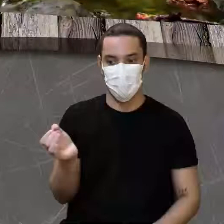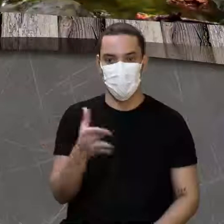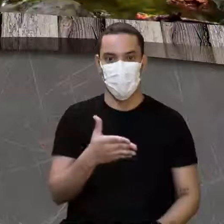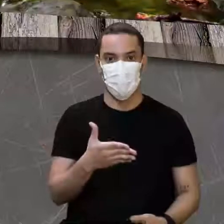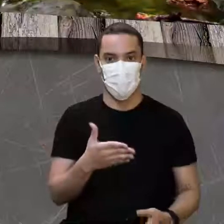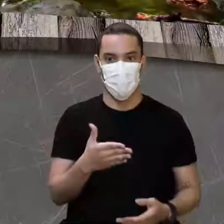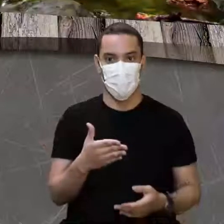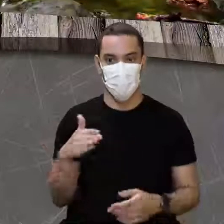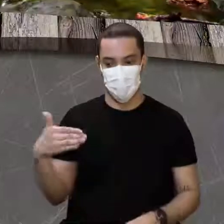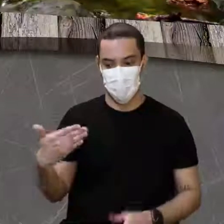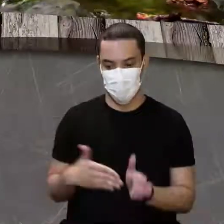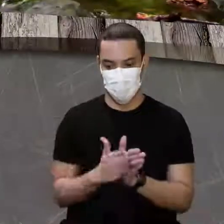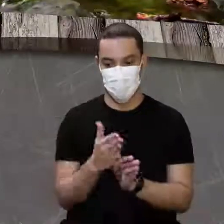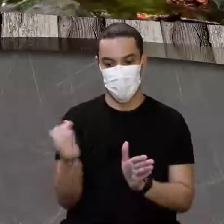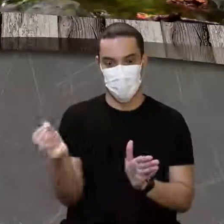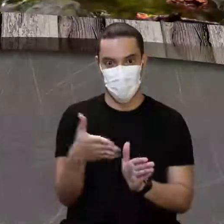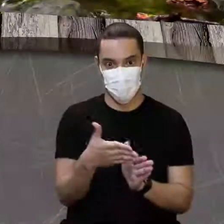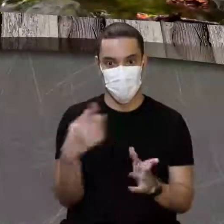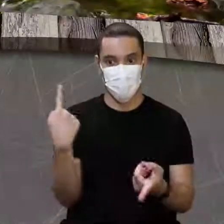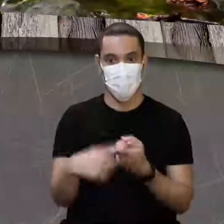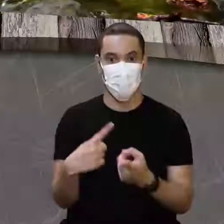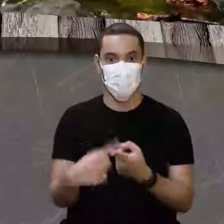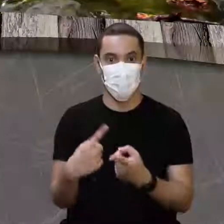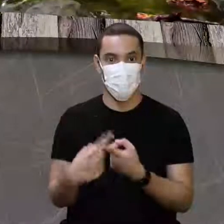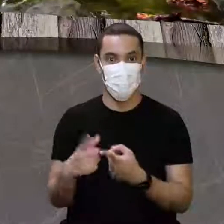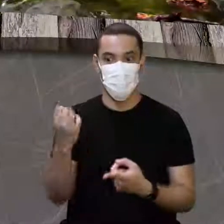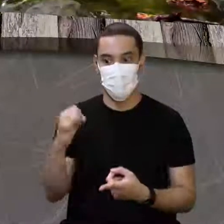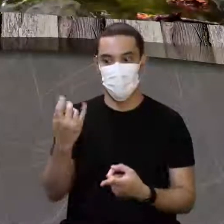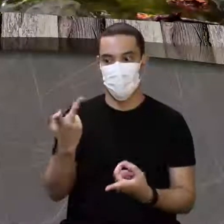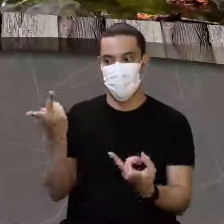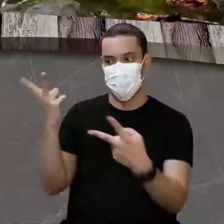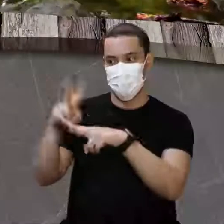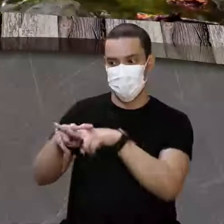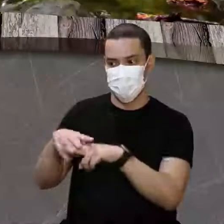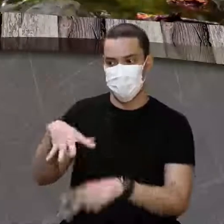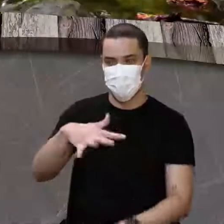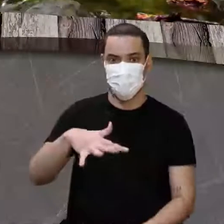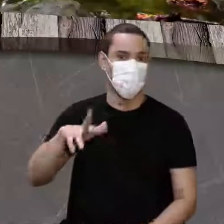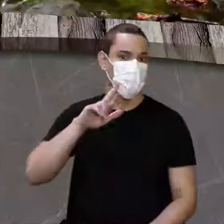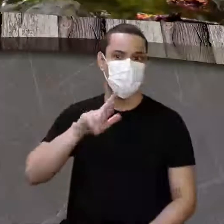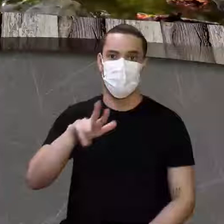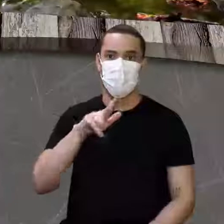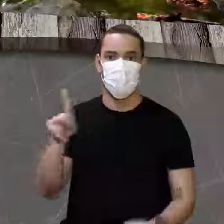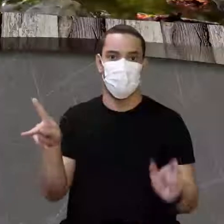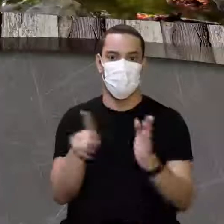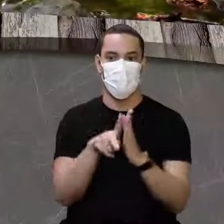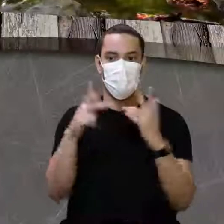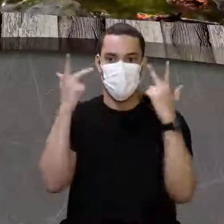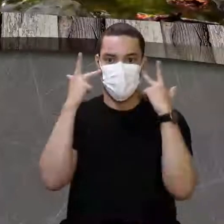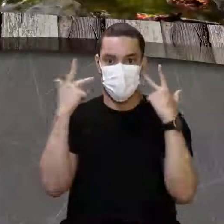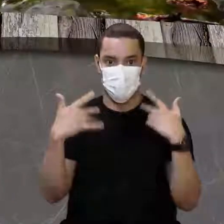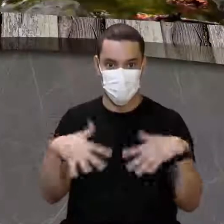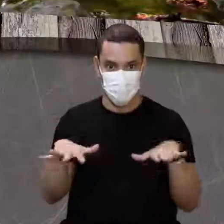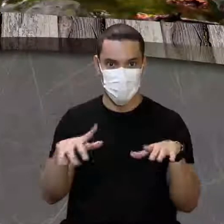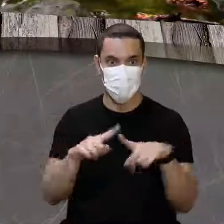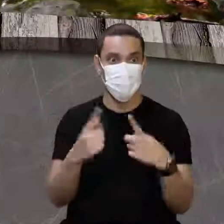né? Então, quando esses animais estão em cativeiro, estão num ambiente que não é o natural, e eles conseguem se